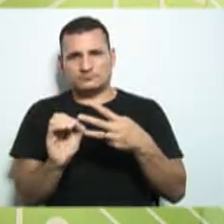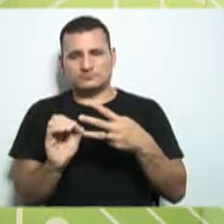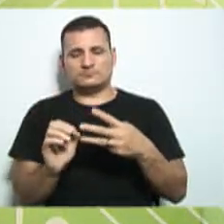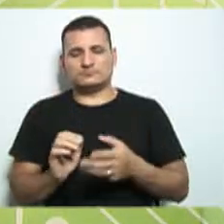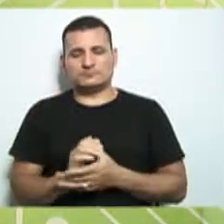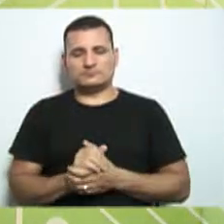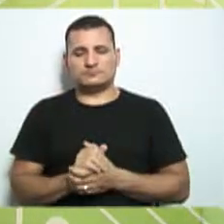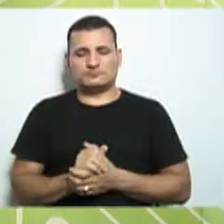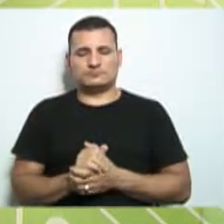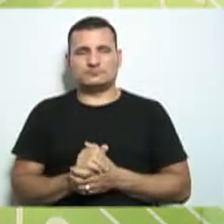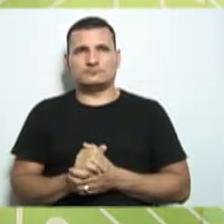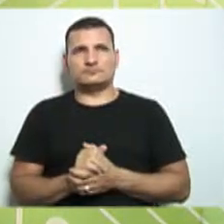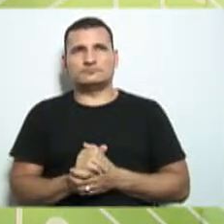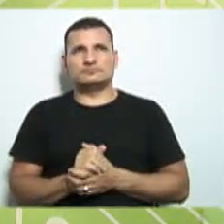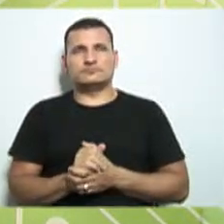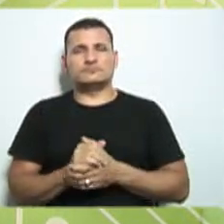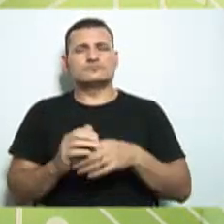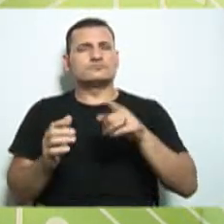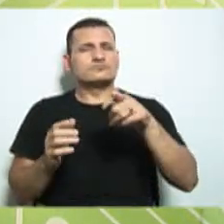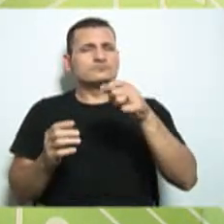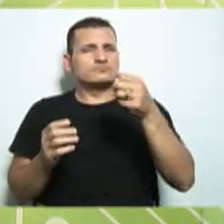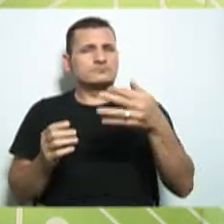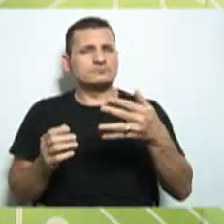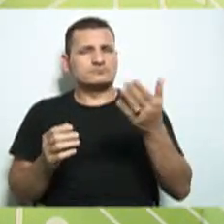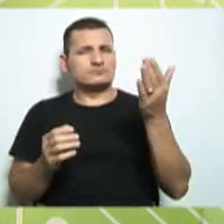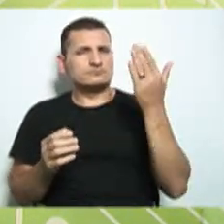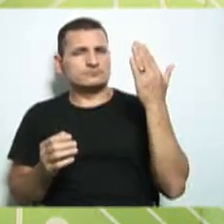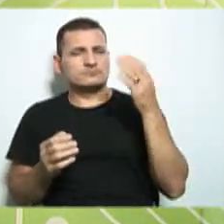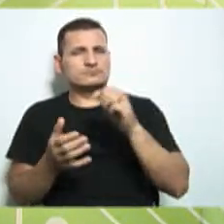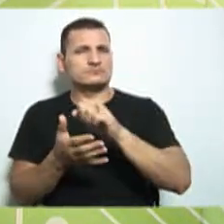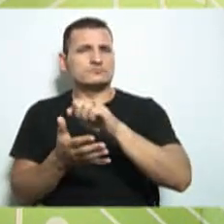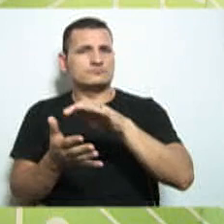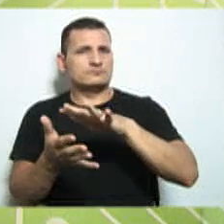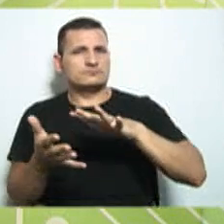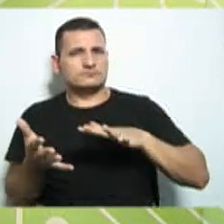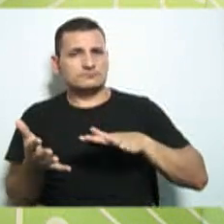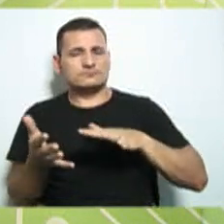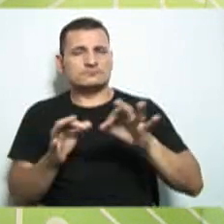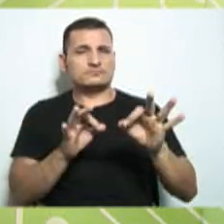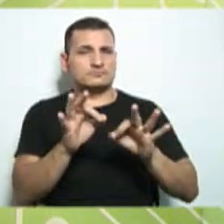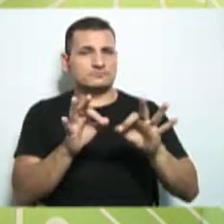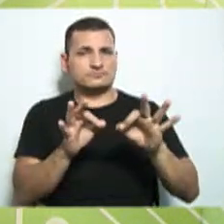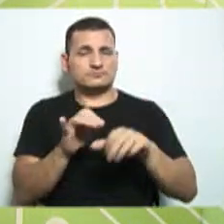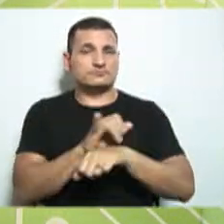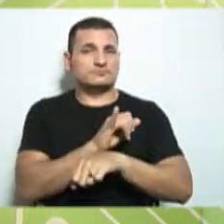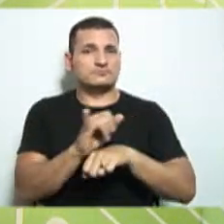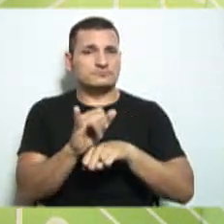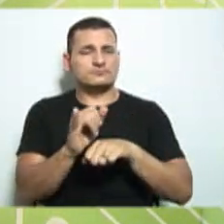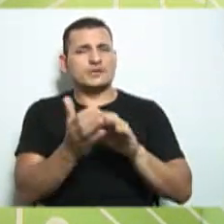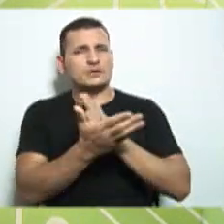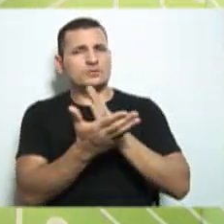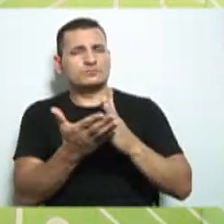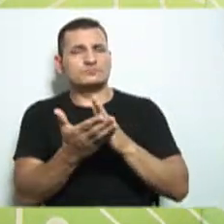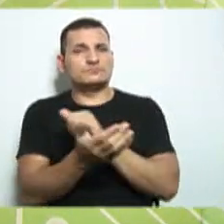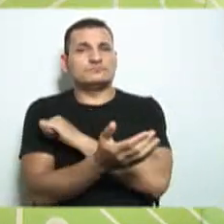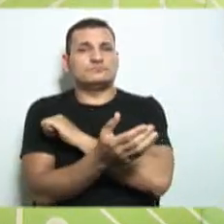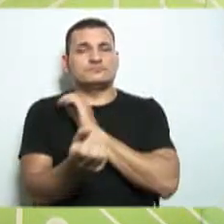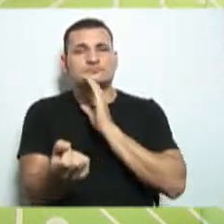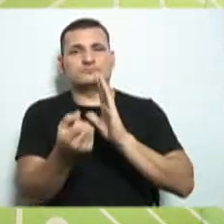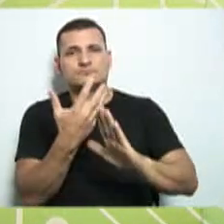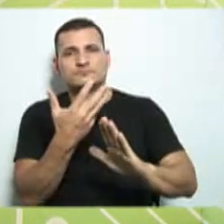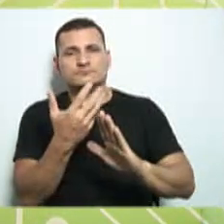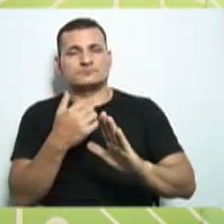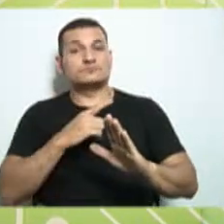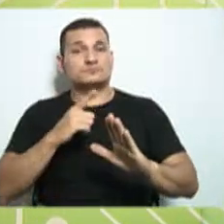bem. No dia que nós passamos as atividades dessa aula do planejamento estratégico, muitos alunos mandaram, inclusive eu tenho